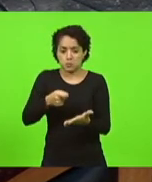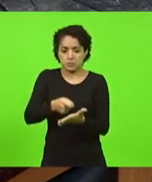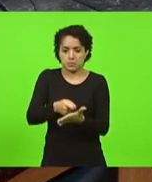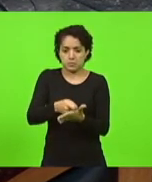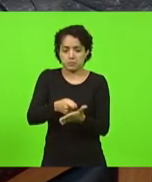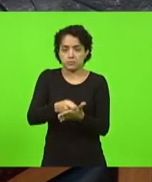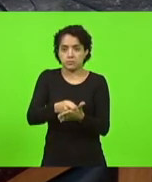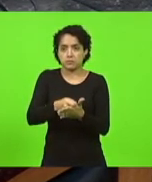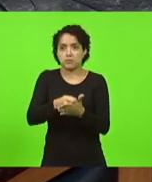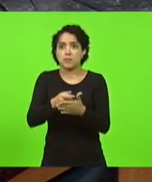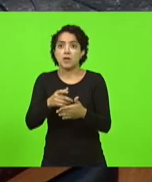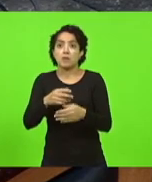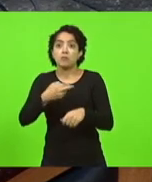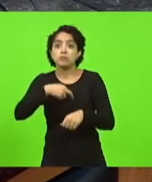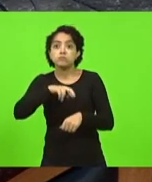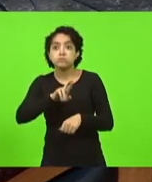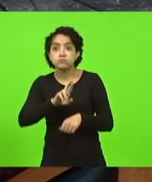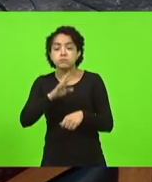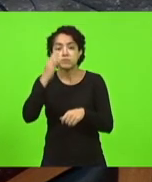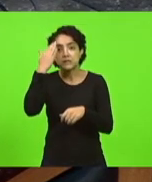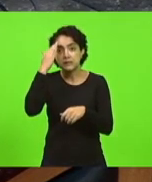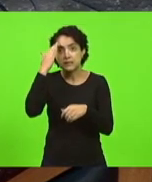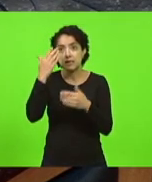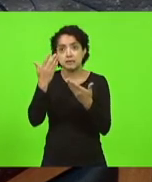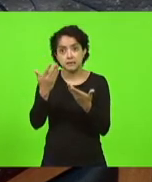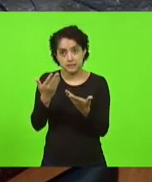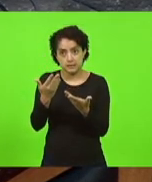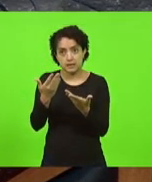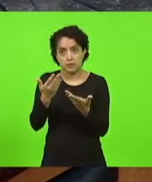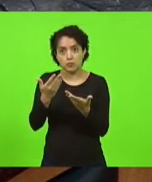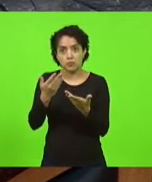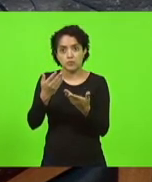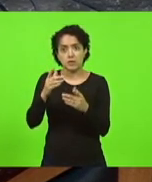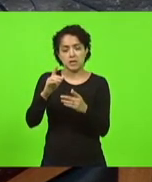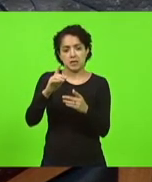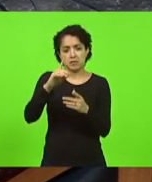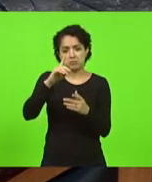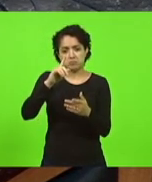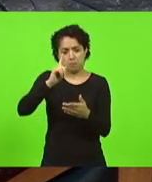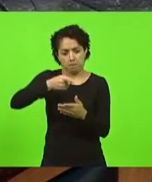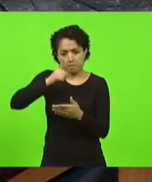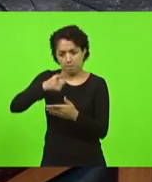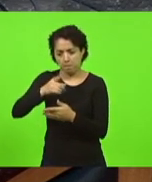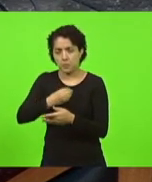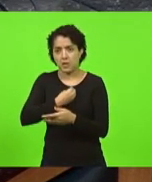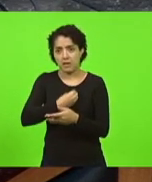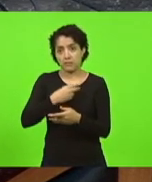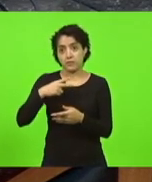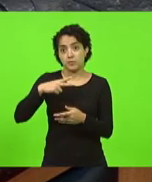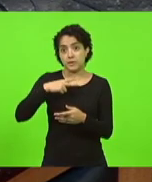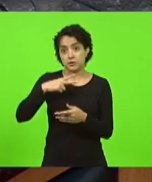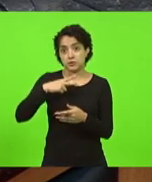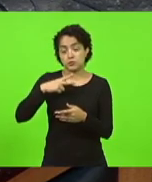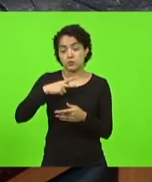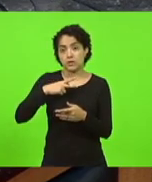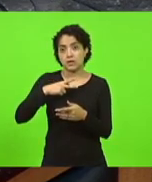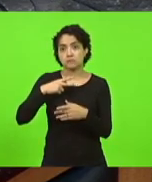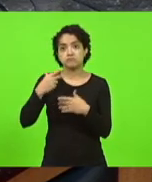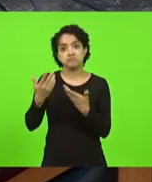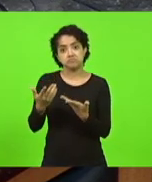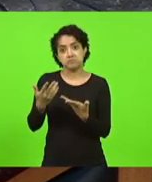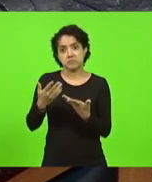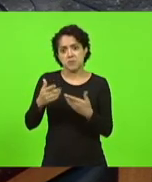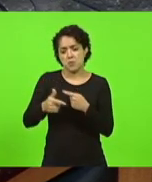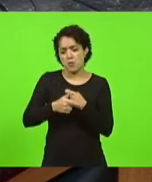religiosa, por entender que se trata de intromissão indevida do Estado na vida privada, que não é o meu